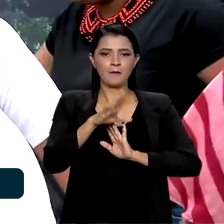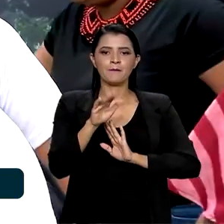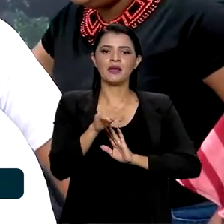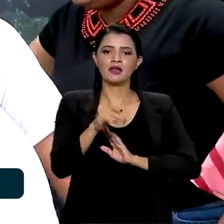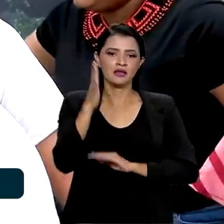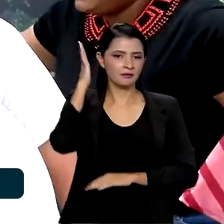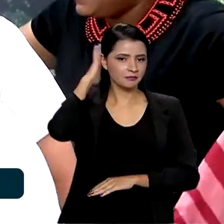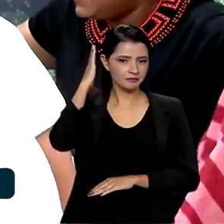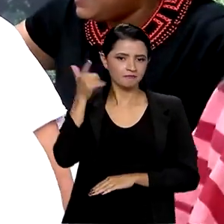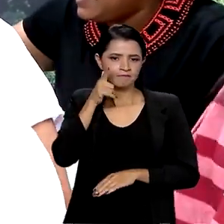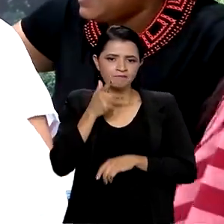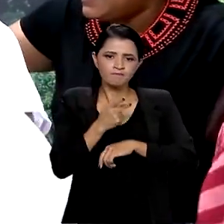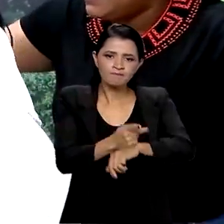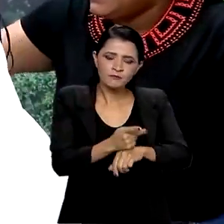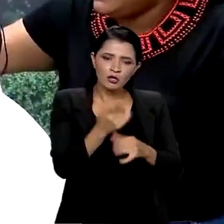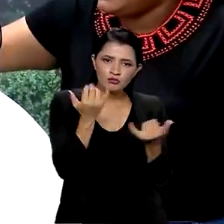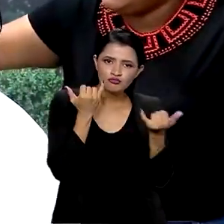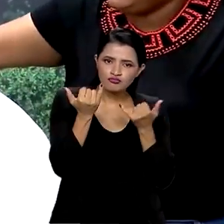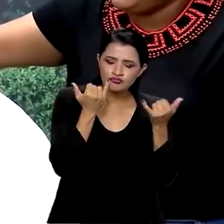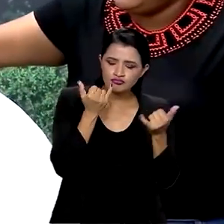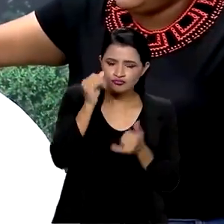buscar conhecimento